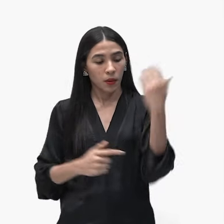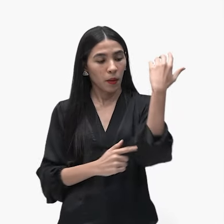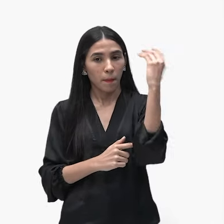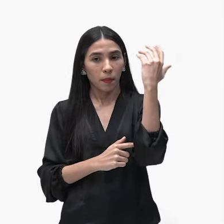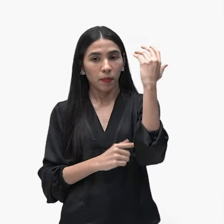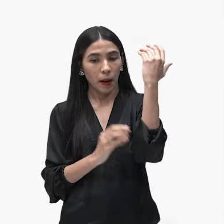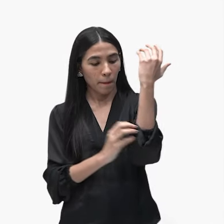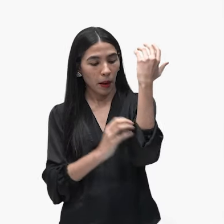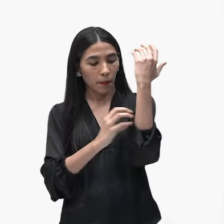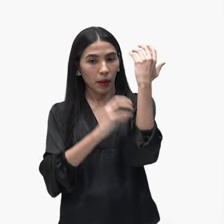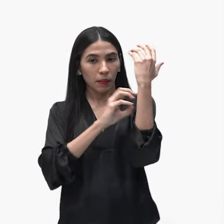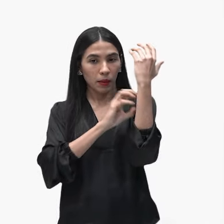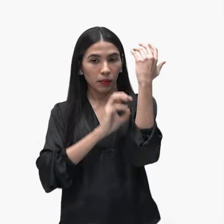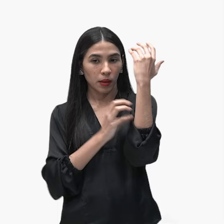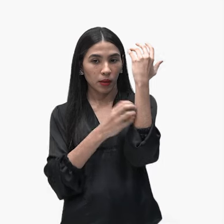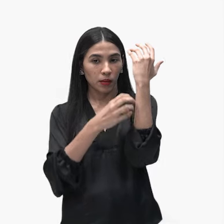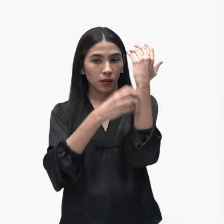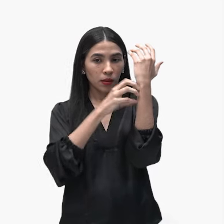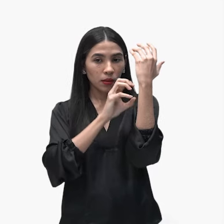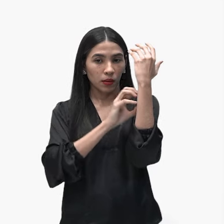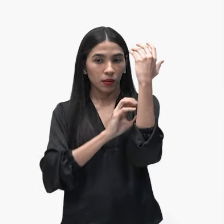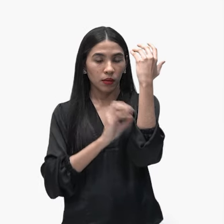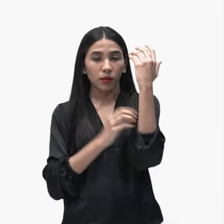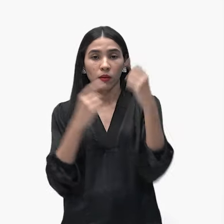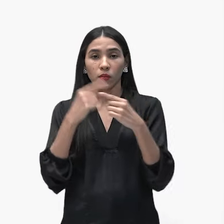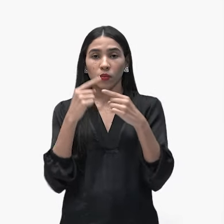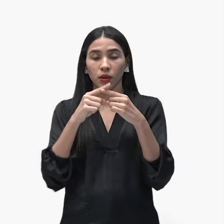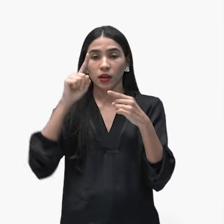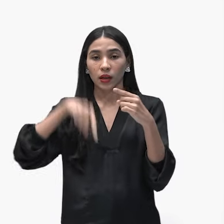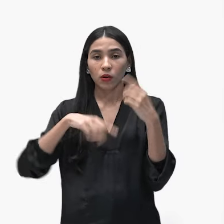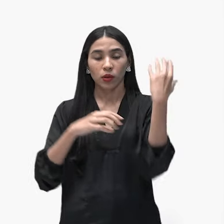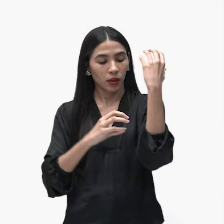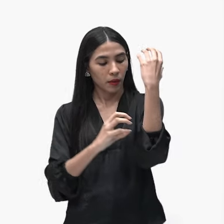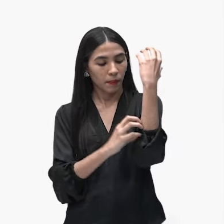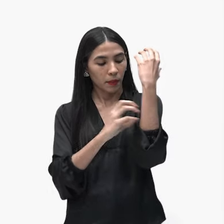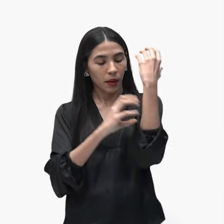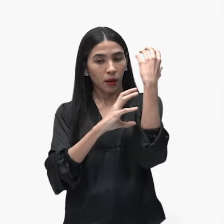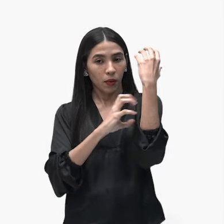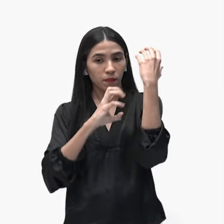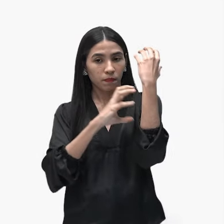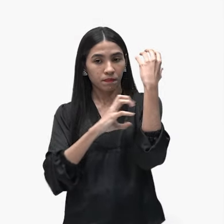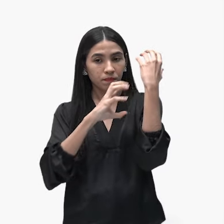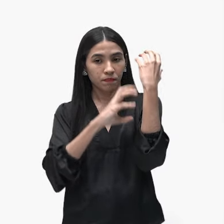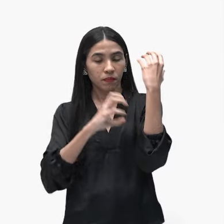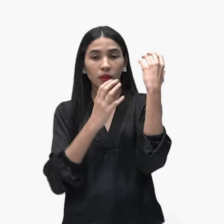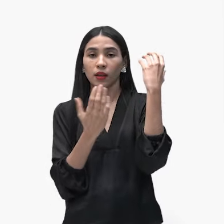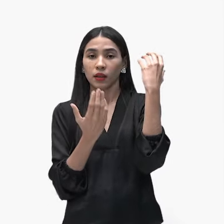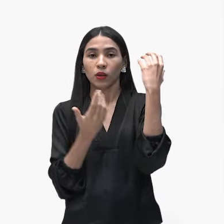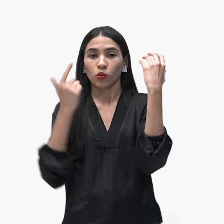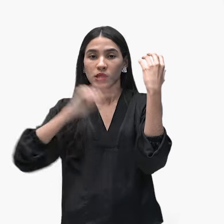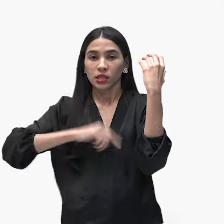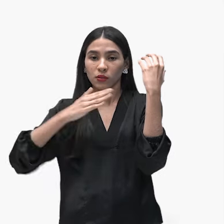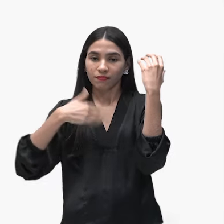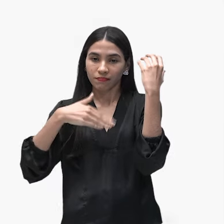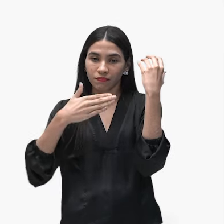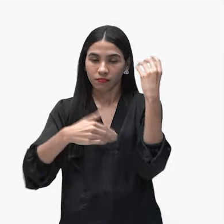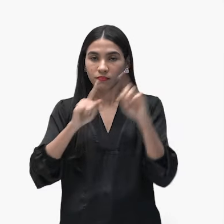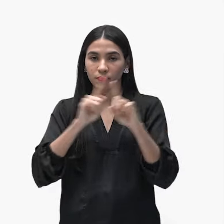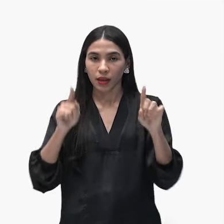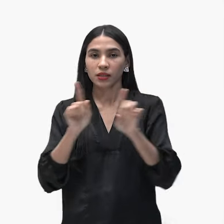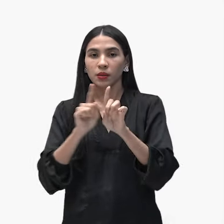cogumelos porque ele representa justamente o fungo ali se reproduzindo, se alimentando, se nutrindo, mas ele também está